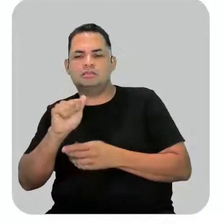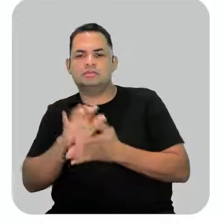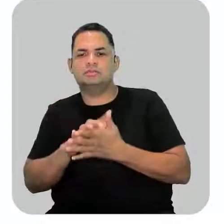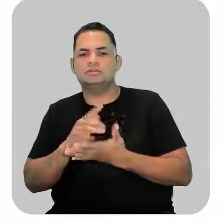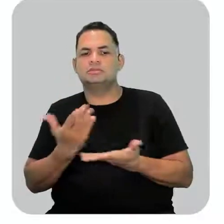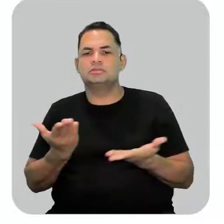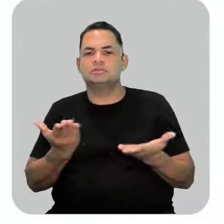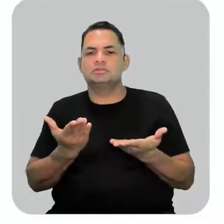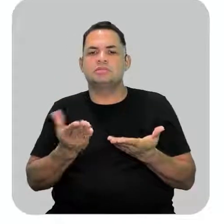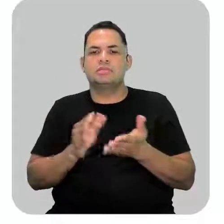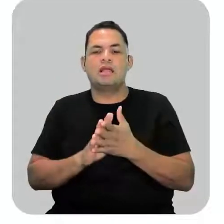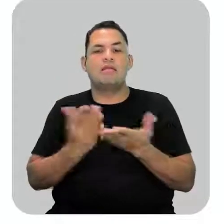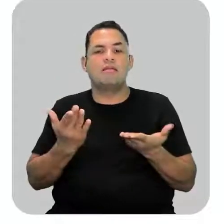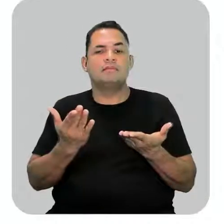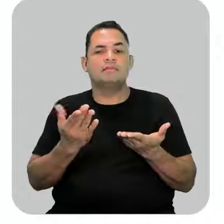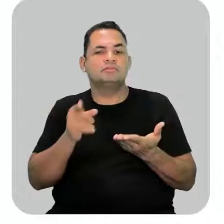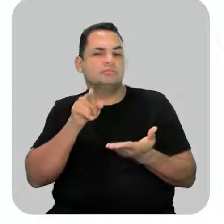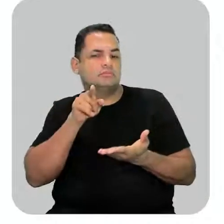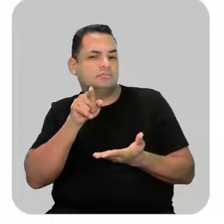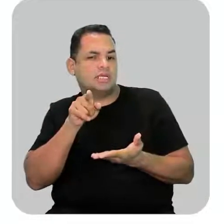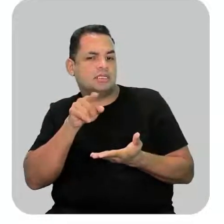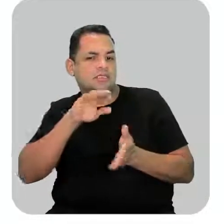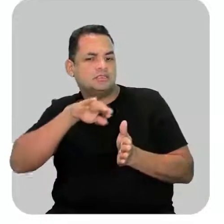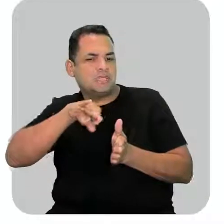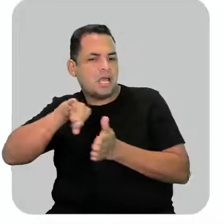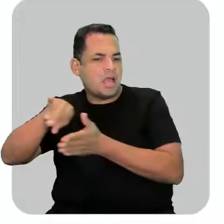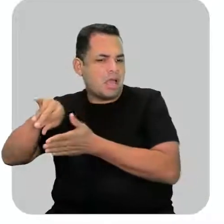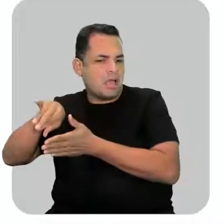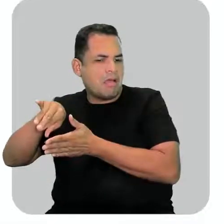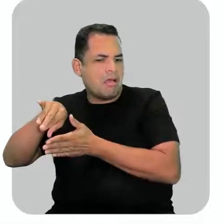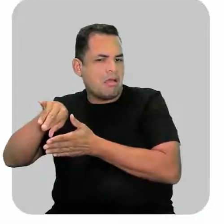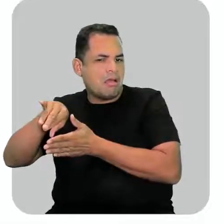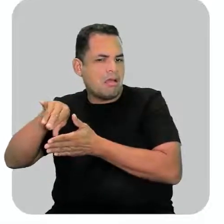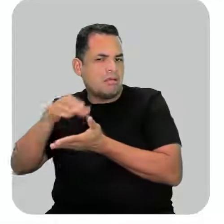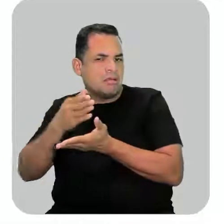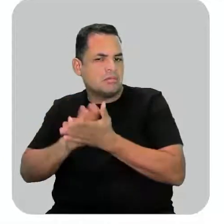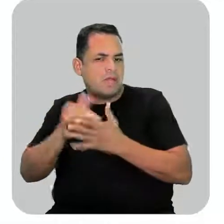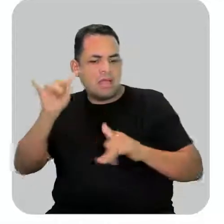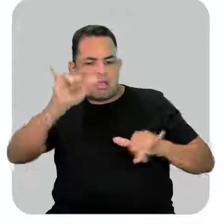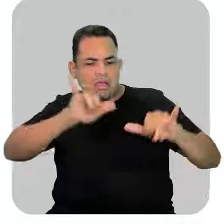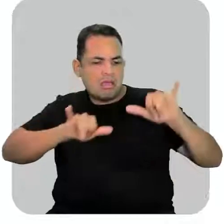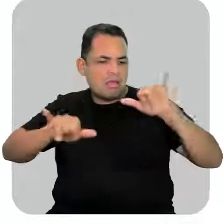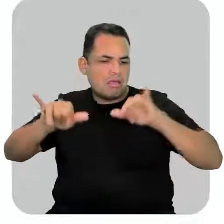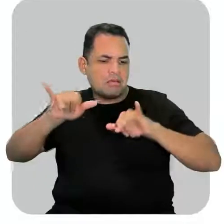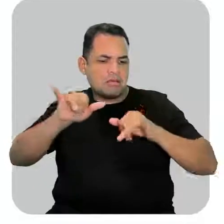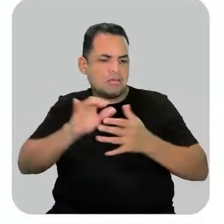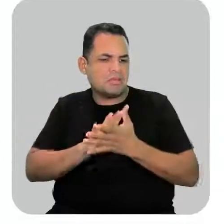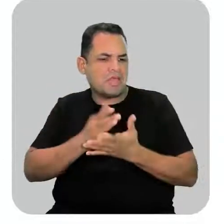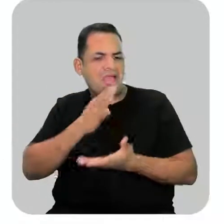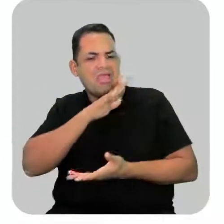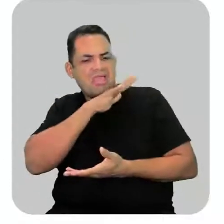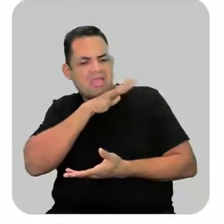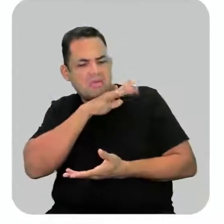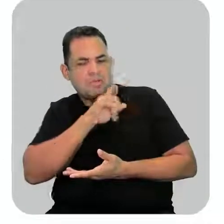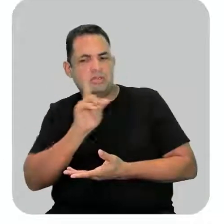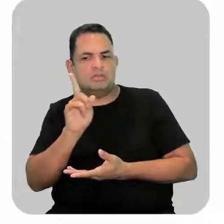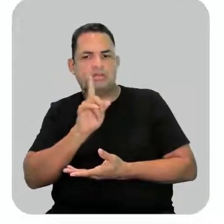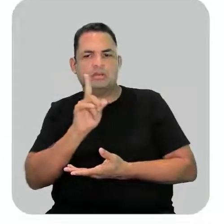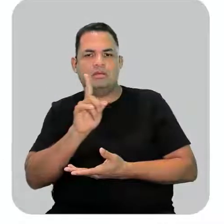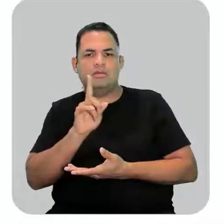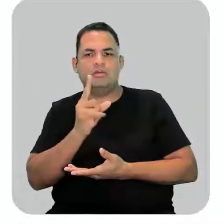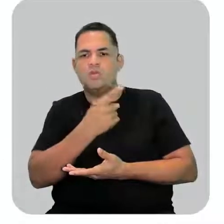Então, a gente tem que tirar aquele tabuzinho da mente de que química faz mal. Ao contrário,